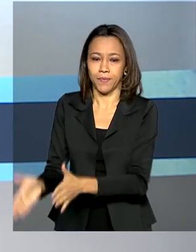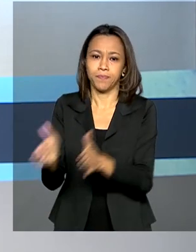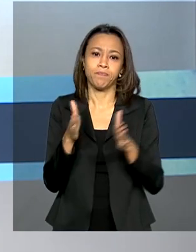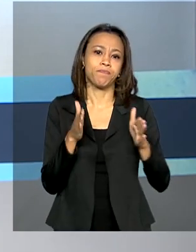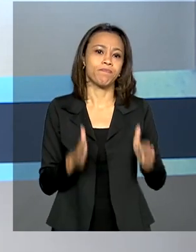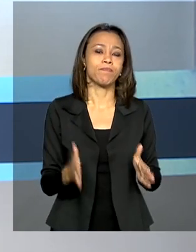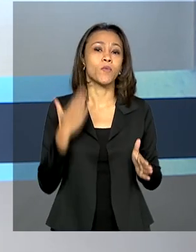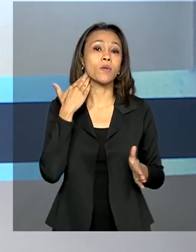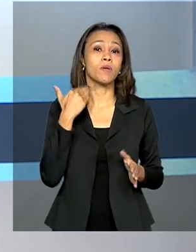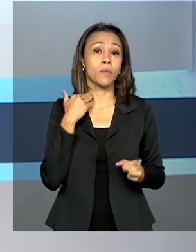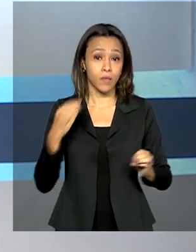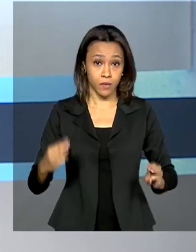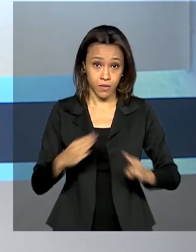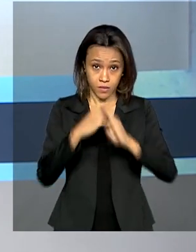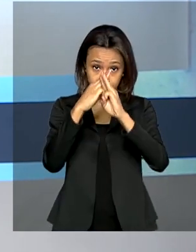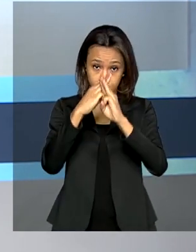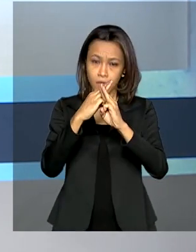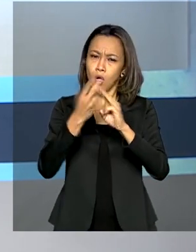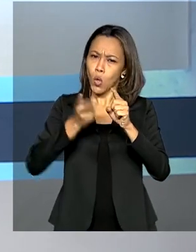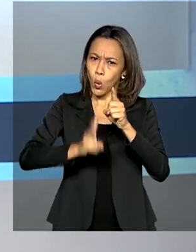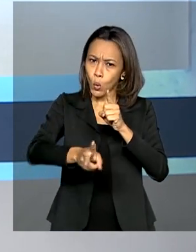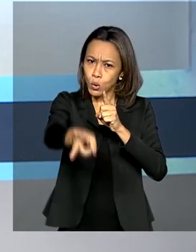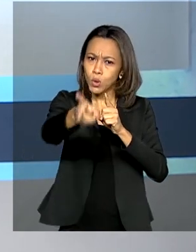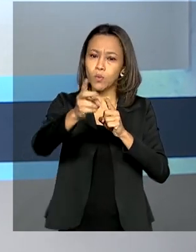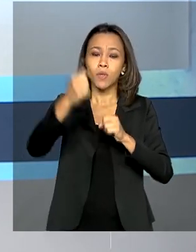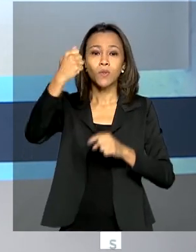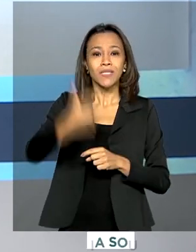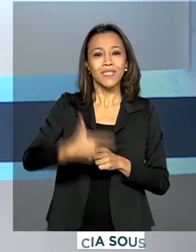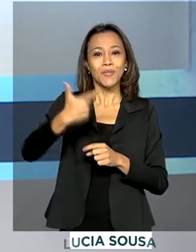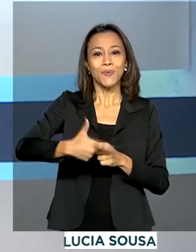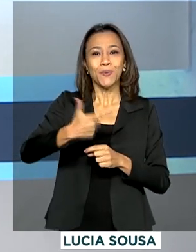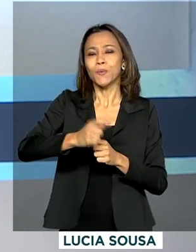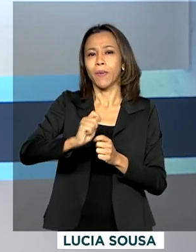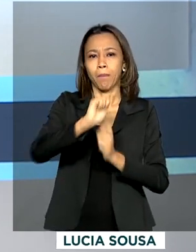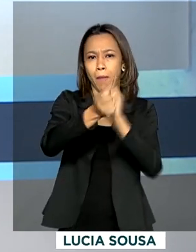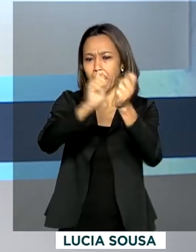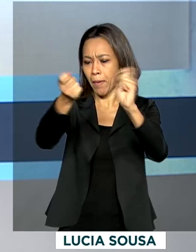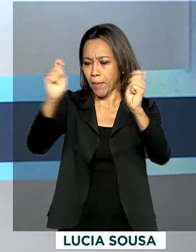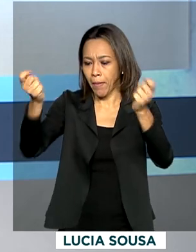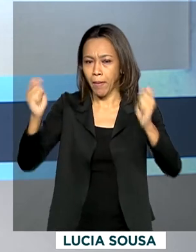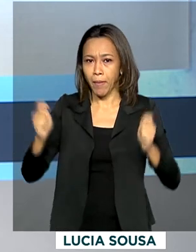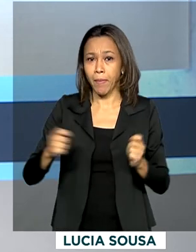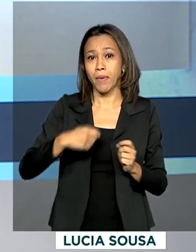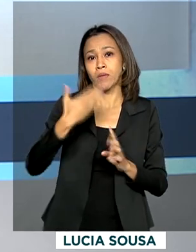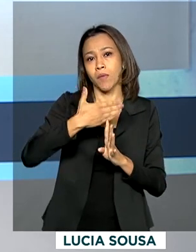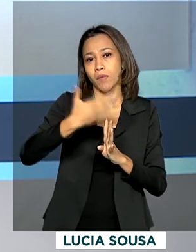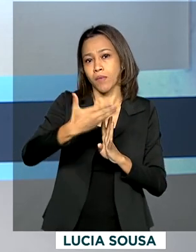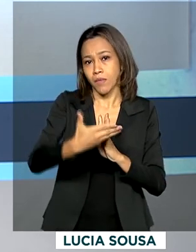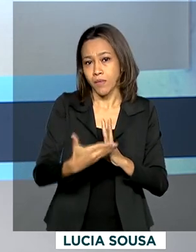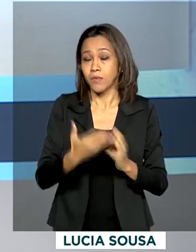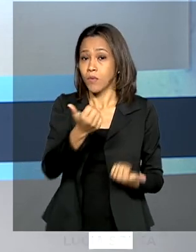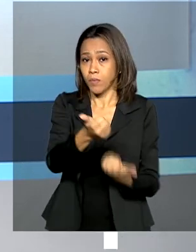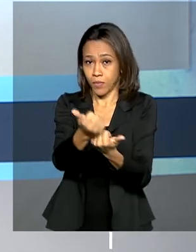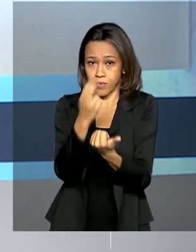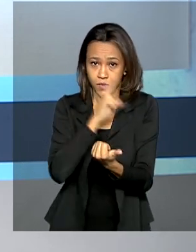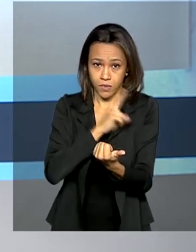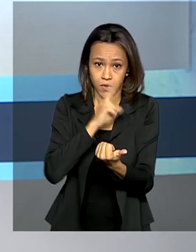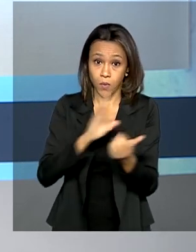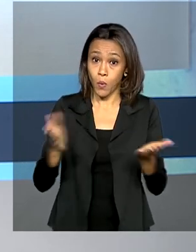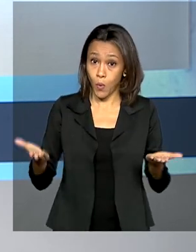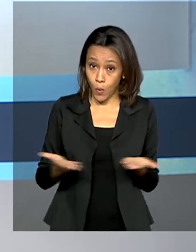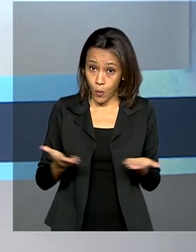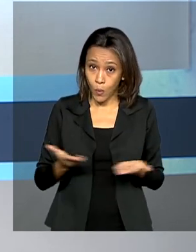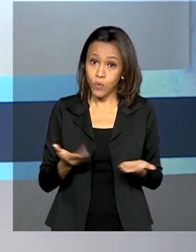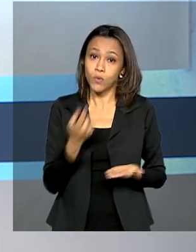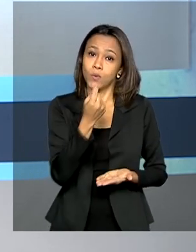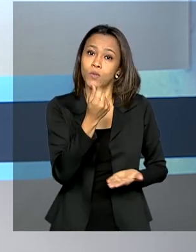Oi e a Caixa Econômica Federal segue com segundo ciclo de pagamentos das parcelas do auxílio emergencial hoje o